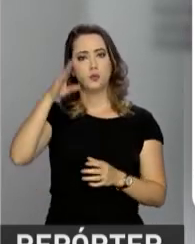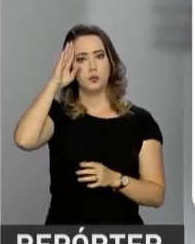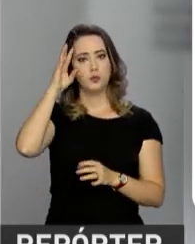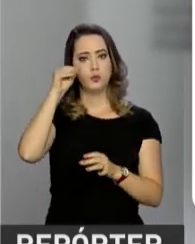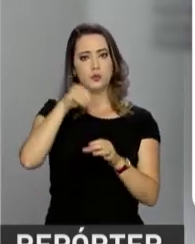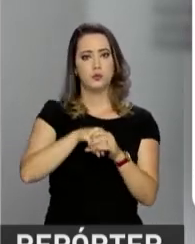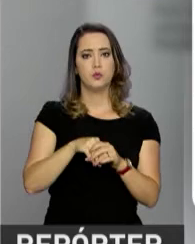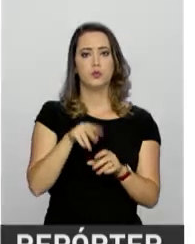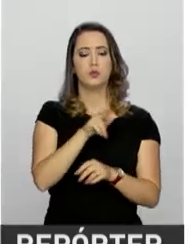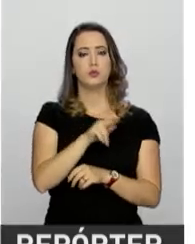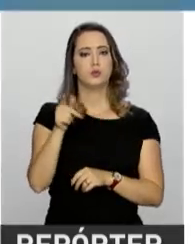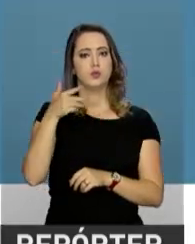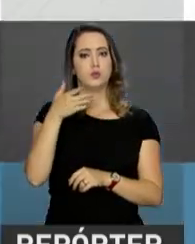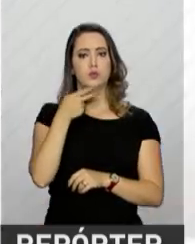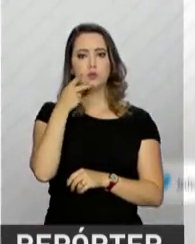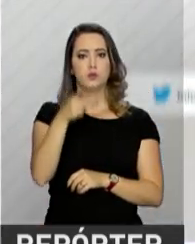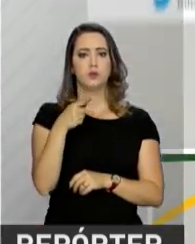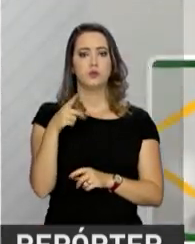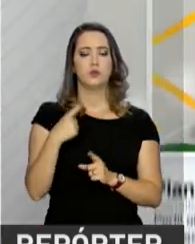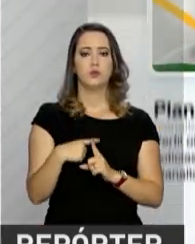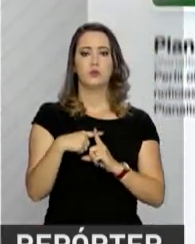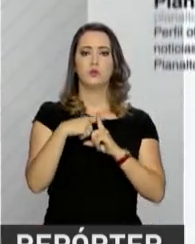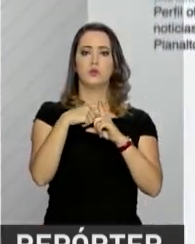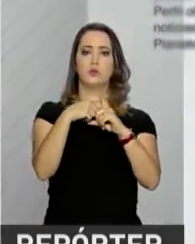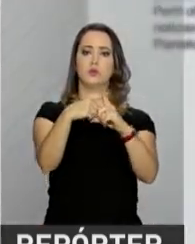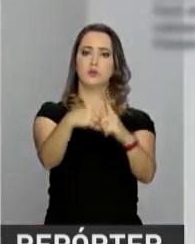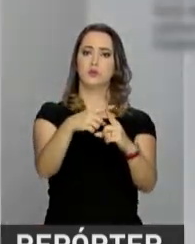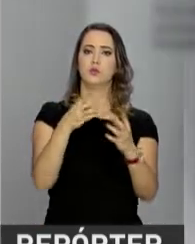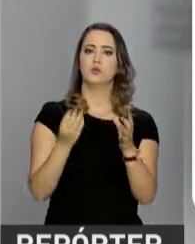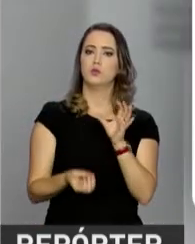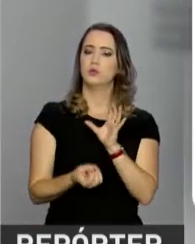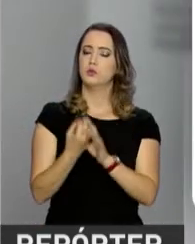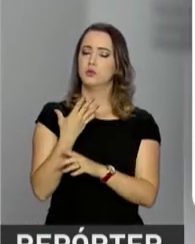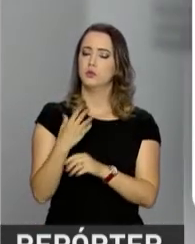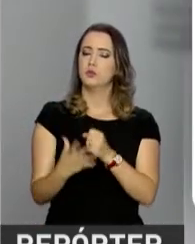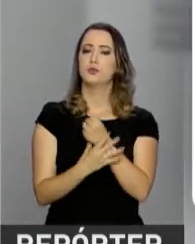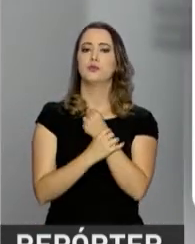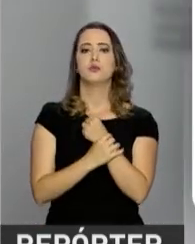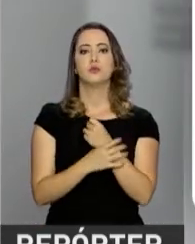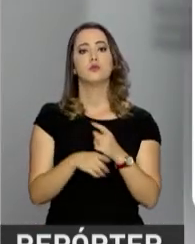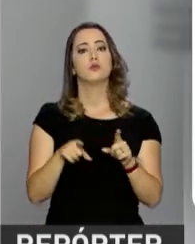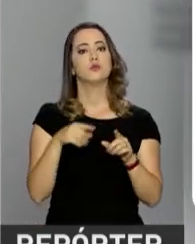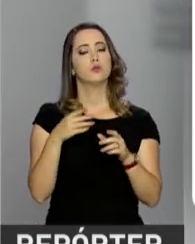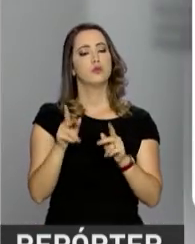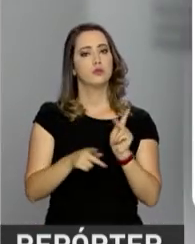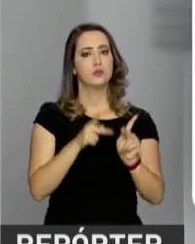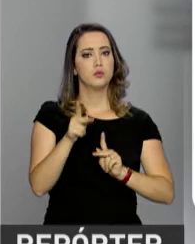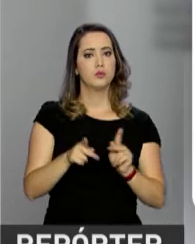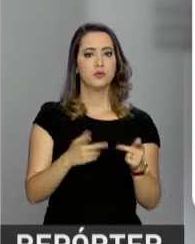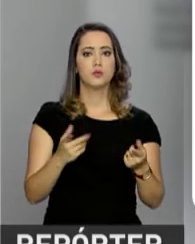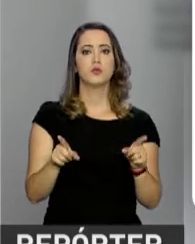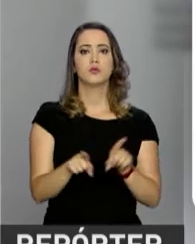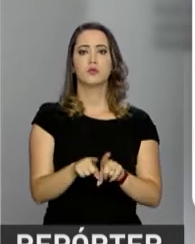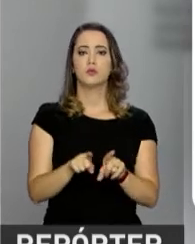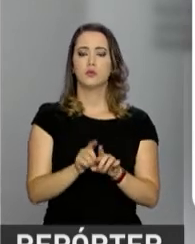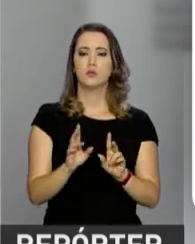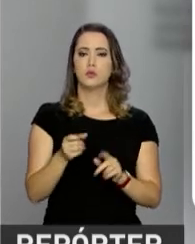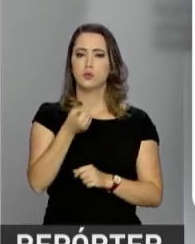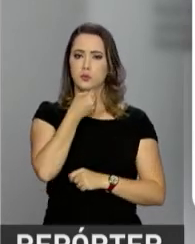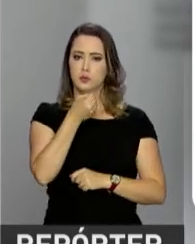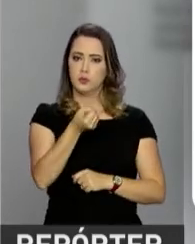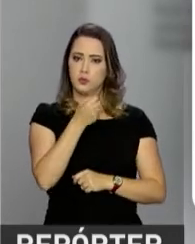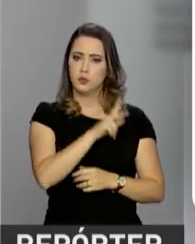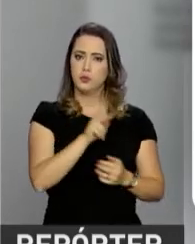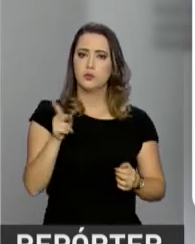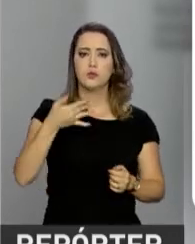do rio o presidente ressaltou os resultados muito positivos que estão gerando segurança para a população ainda durante a entrevista